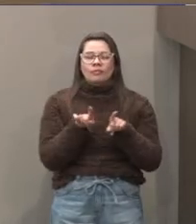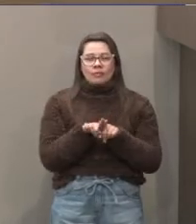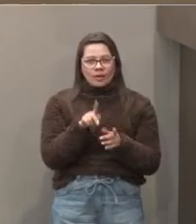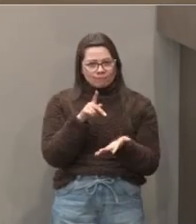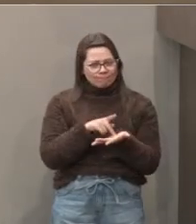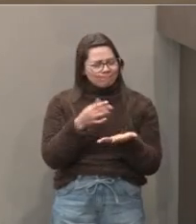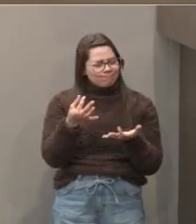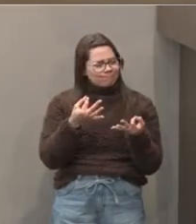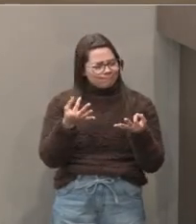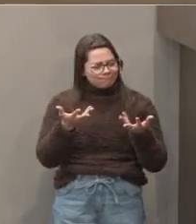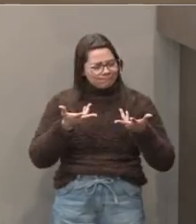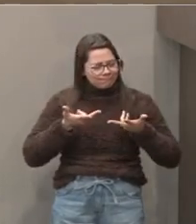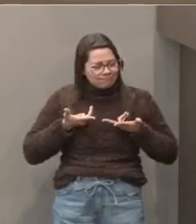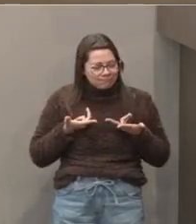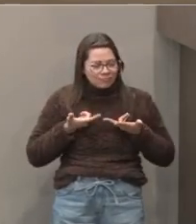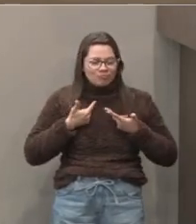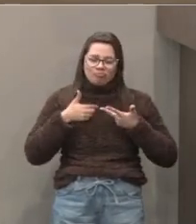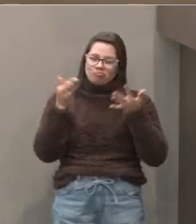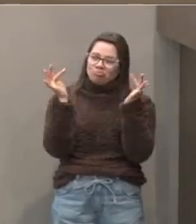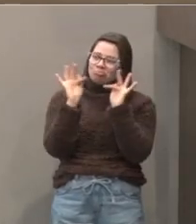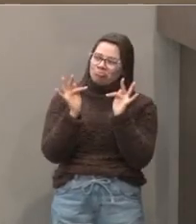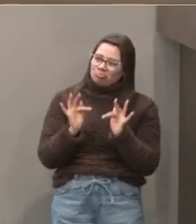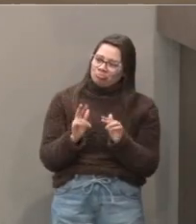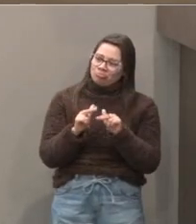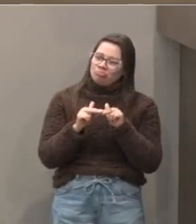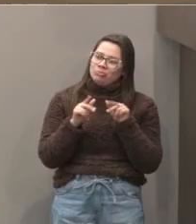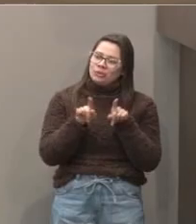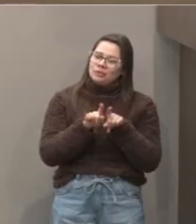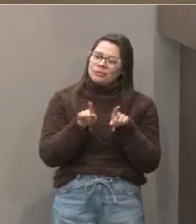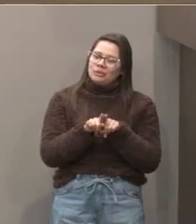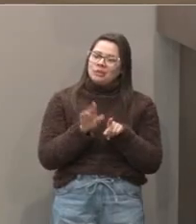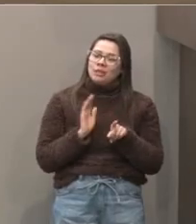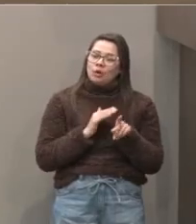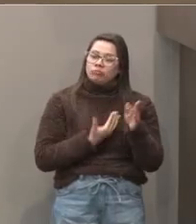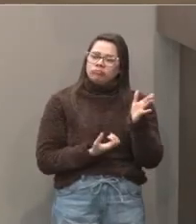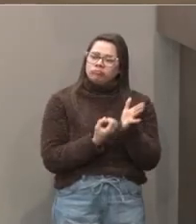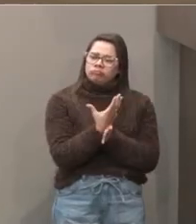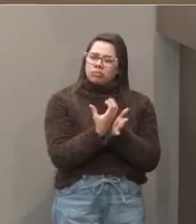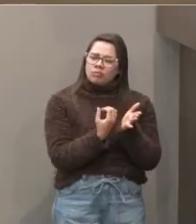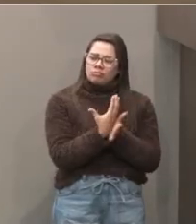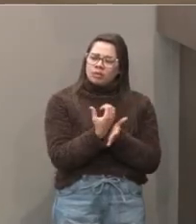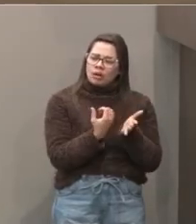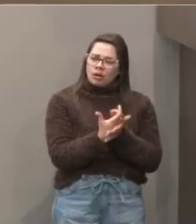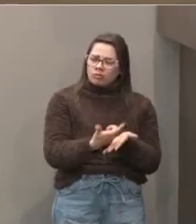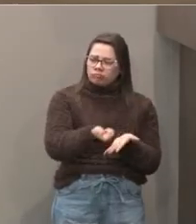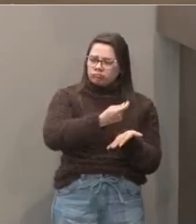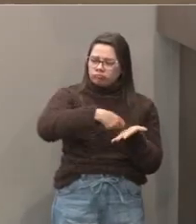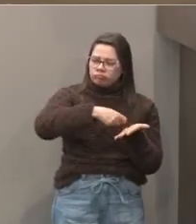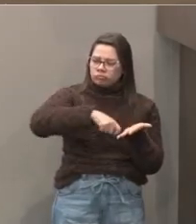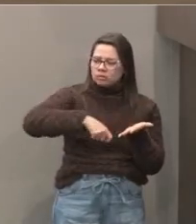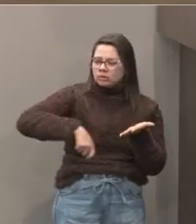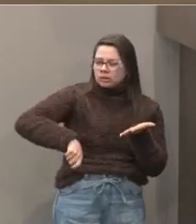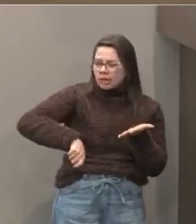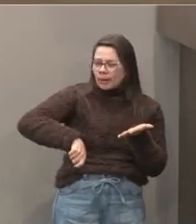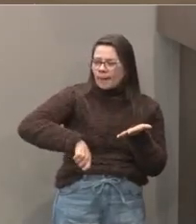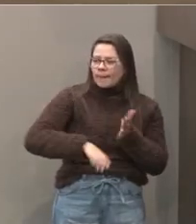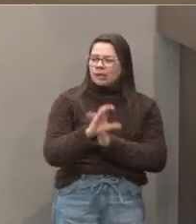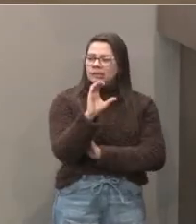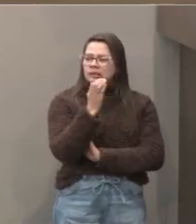realmente extraordinária e fico feliz com isso. A nossa produção científica é regular. Todos